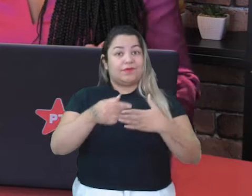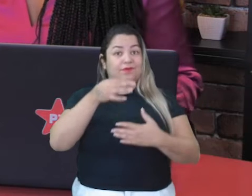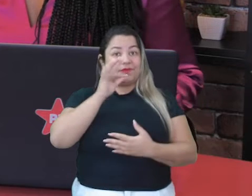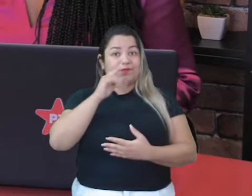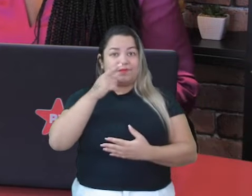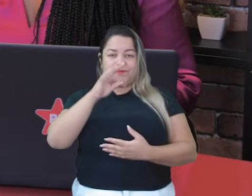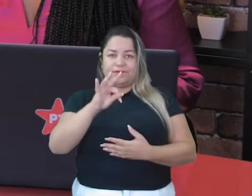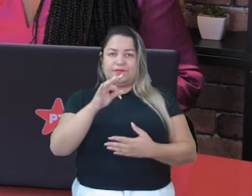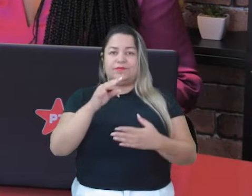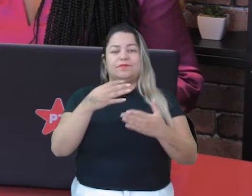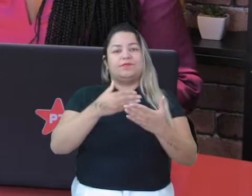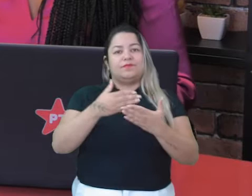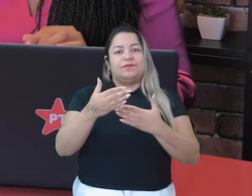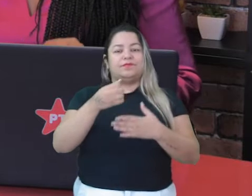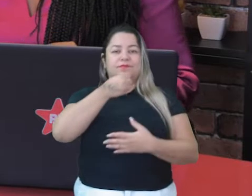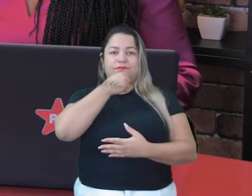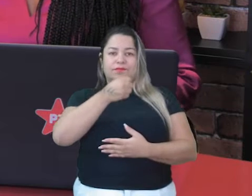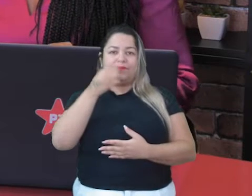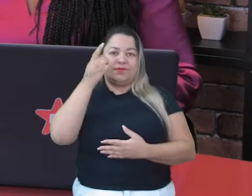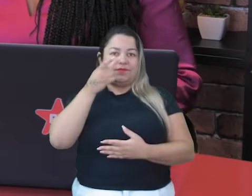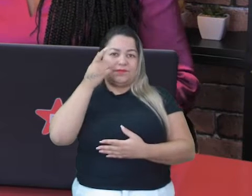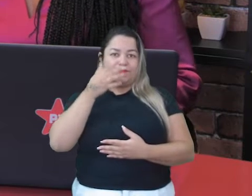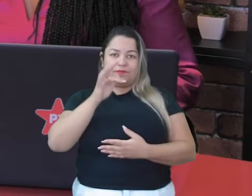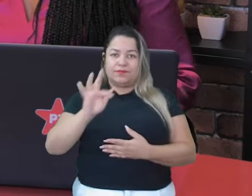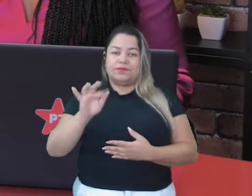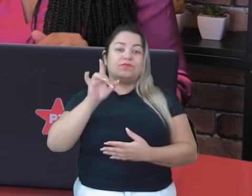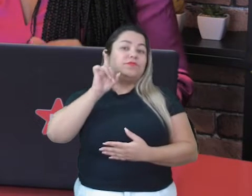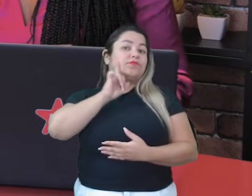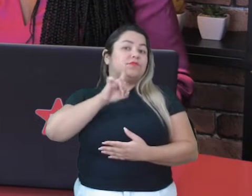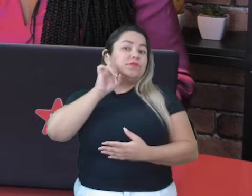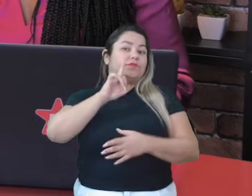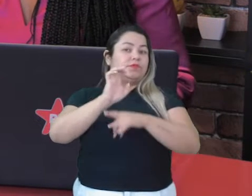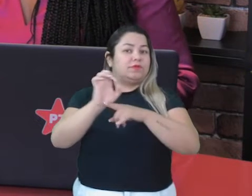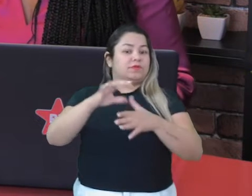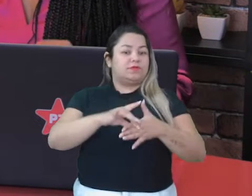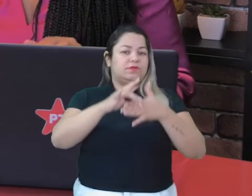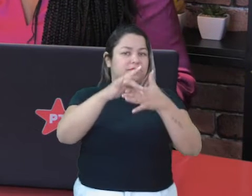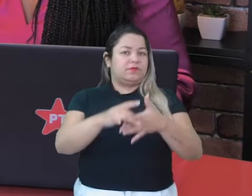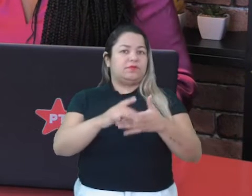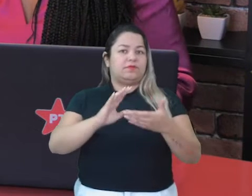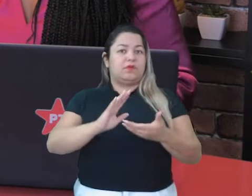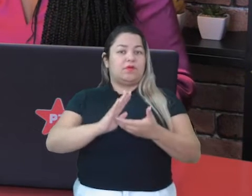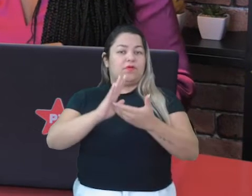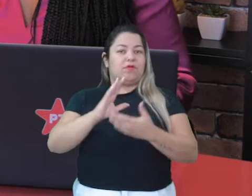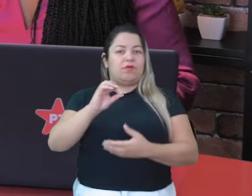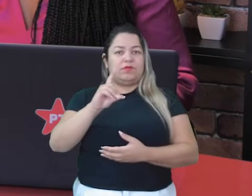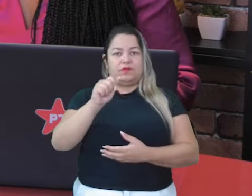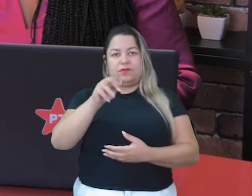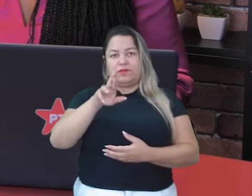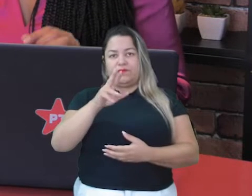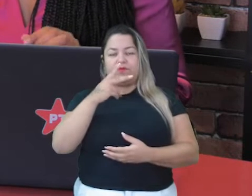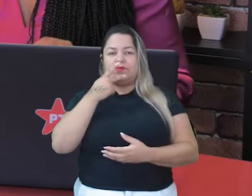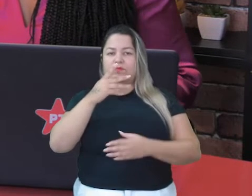A Semana no Café PT começou com uma entrevista com o deputado federal pelo PT de Minas Gerais e líder na Câmara, Odair